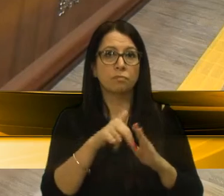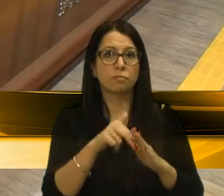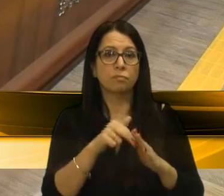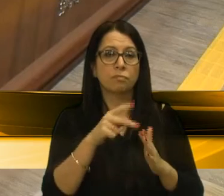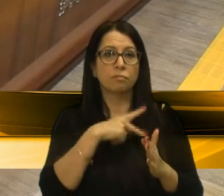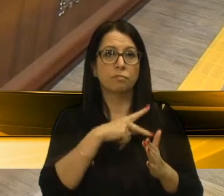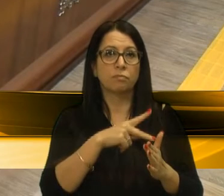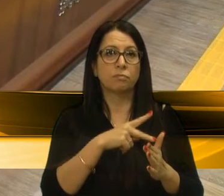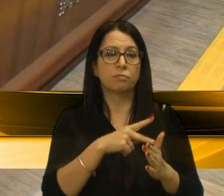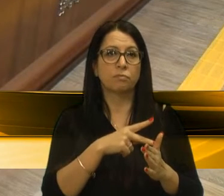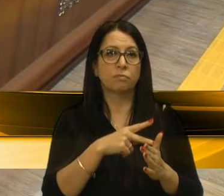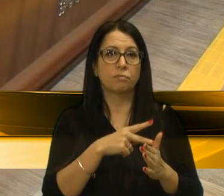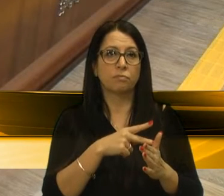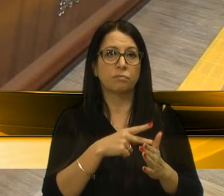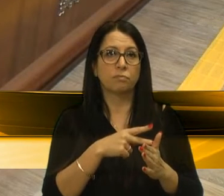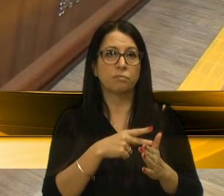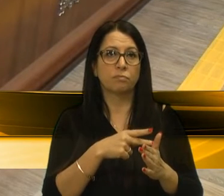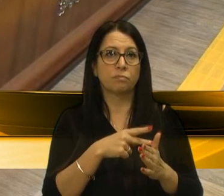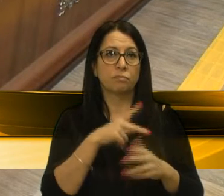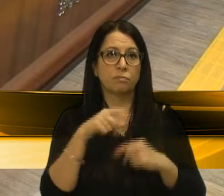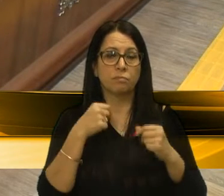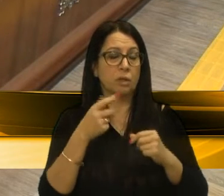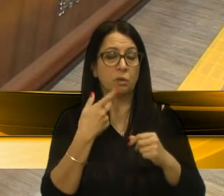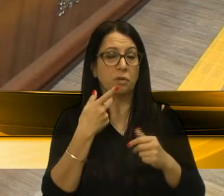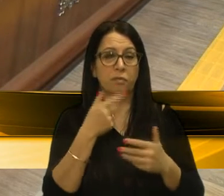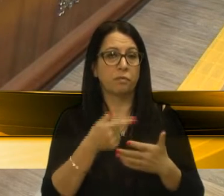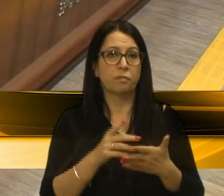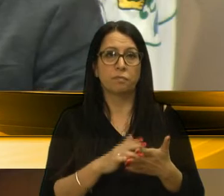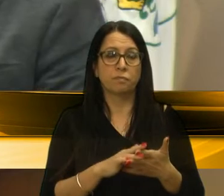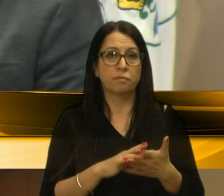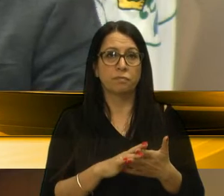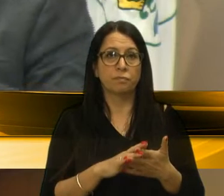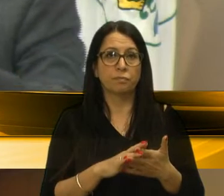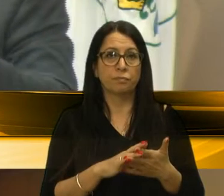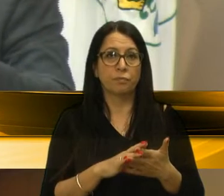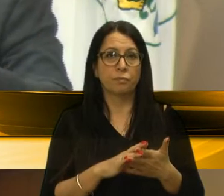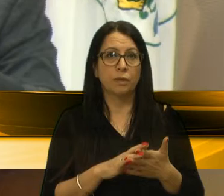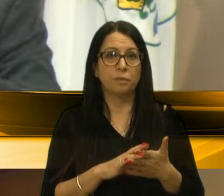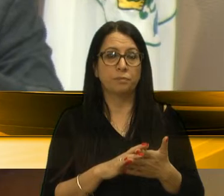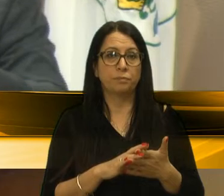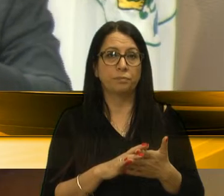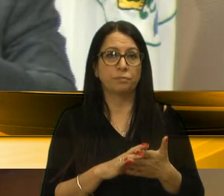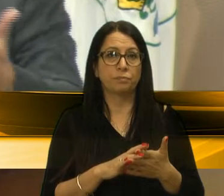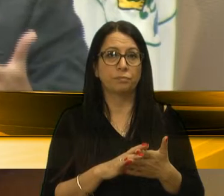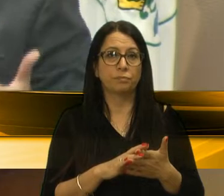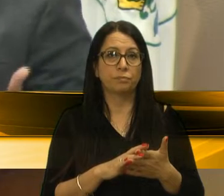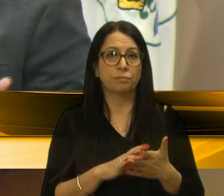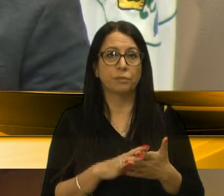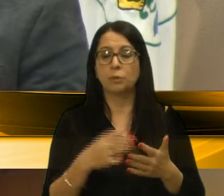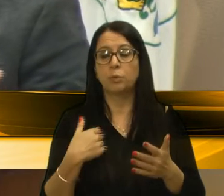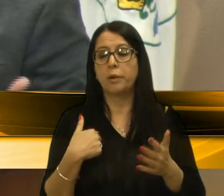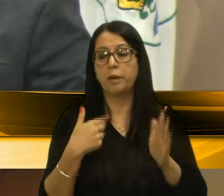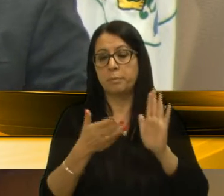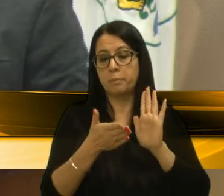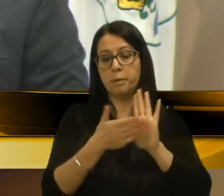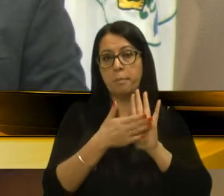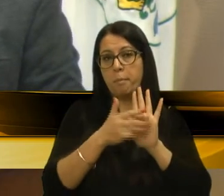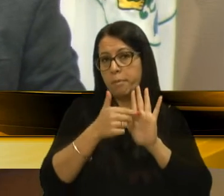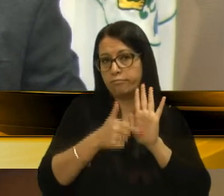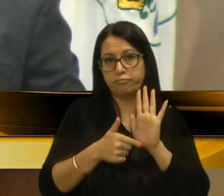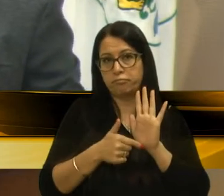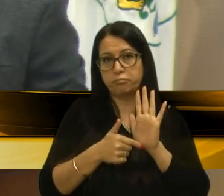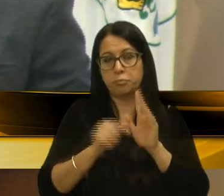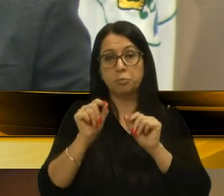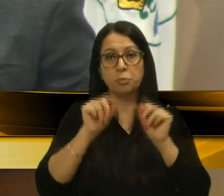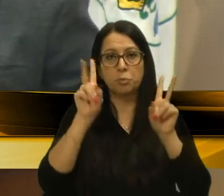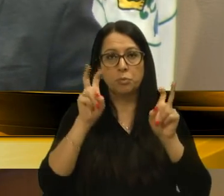a gente dá nervoso eu eu não quero ficar aqui na falando a respeito não quero me pautar aqui sobre os